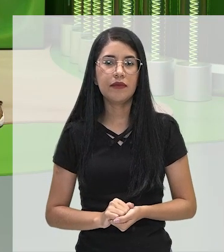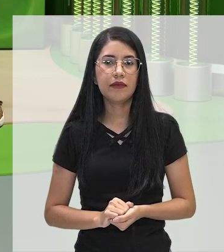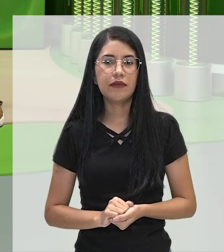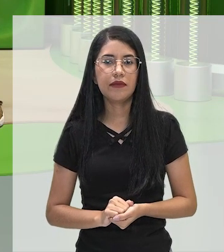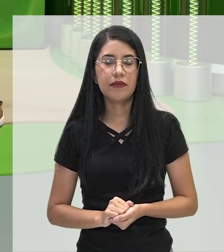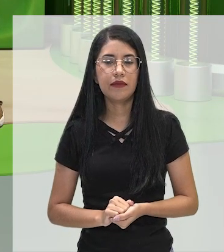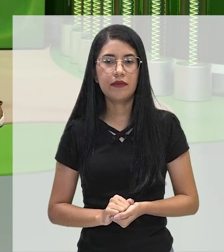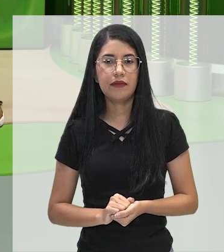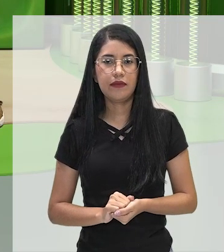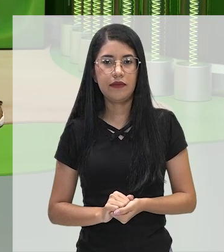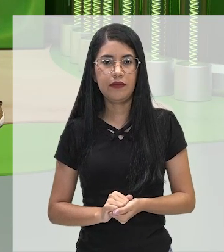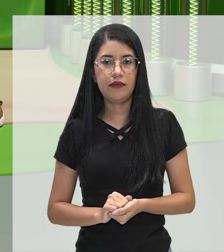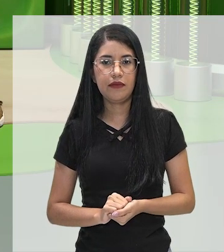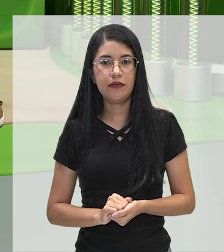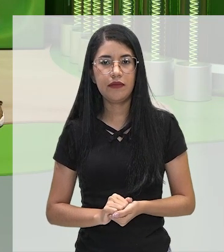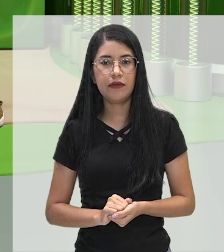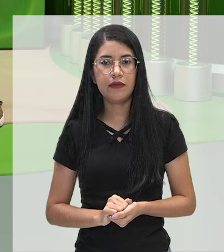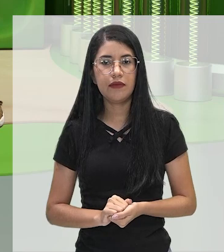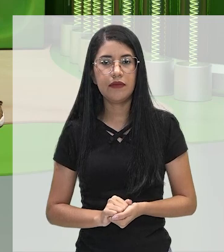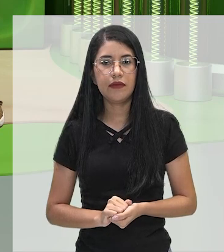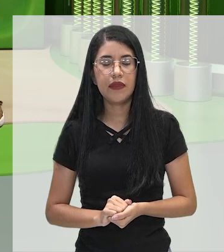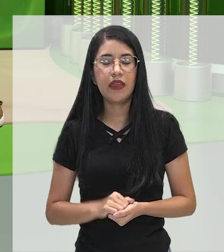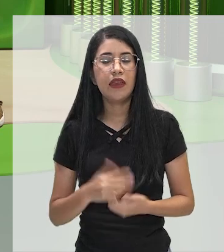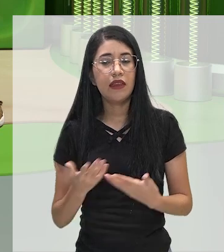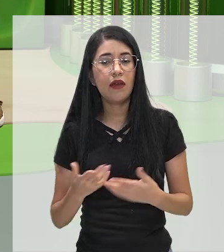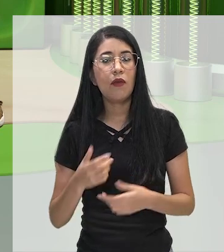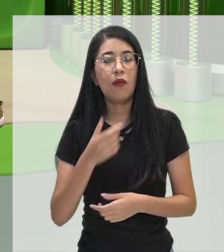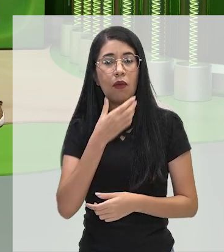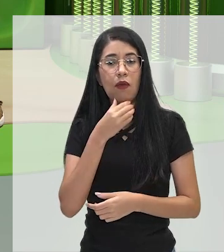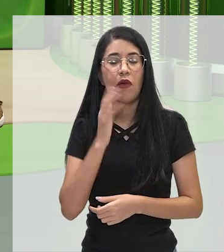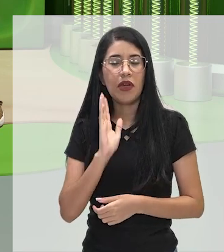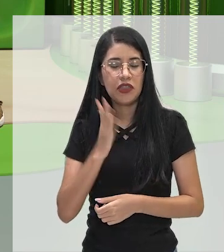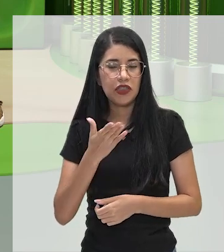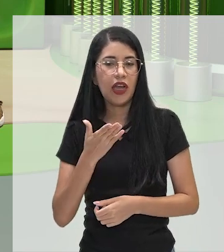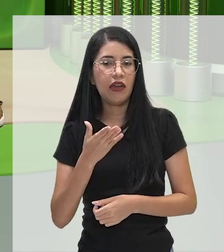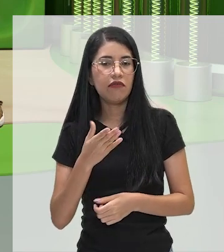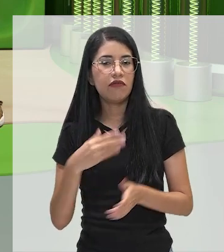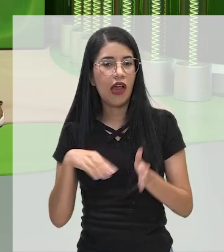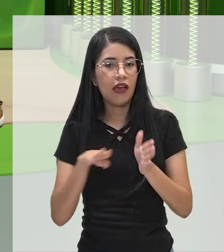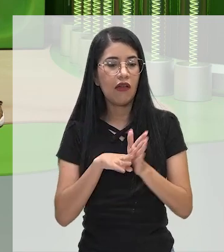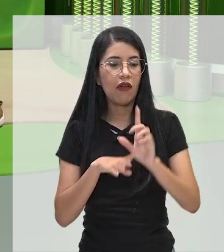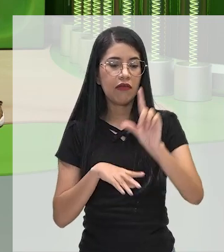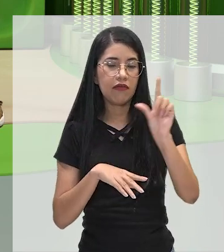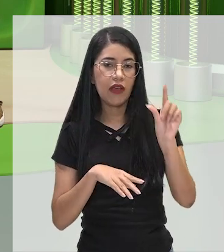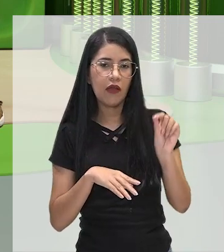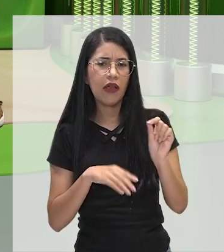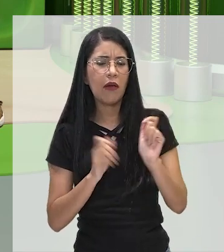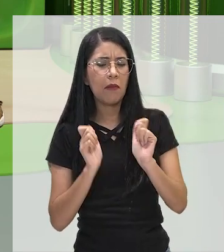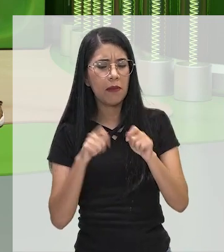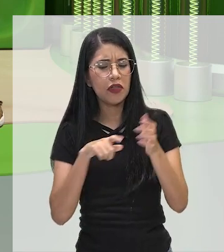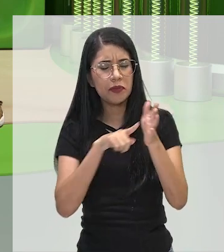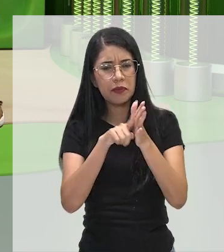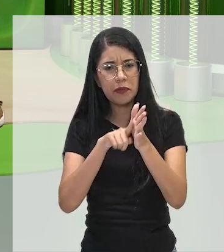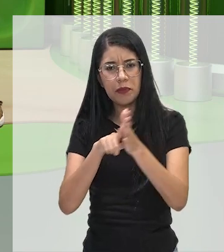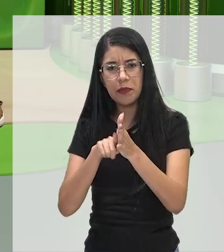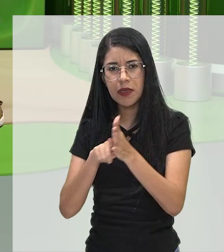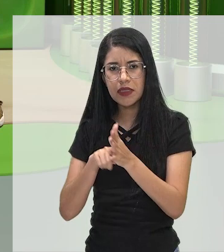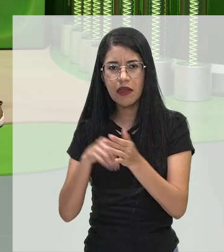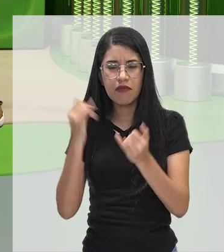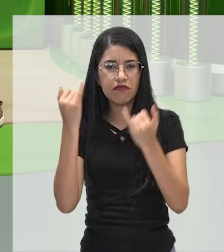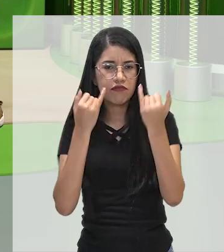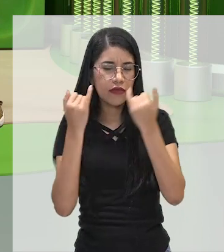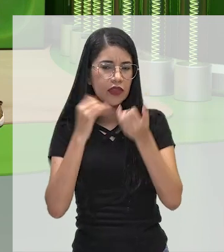levou aí a humanidade à Lua, né? Então, o homem já esteve, essa foi a primeira, né? Depois a gente pode pesquisar e observar mais